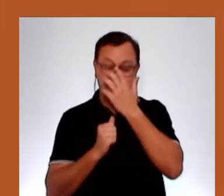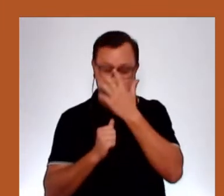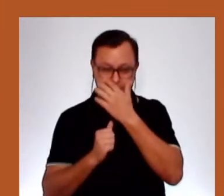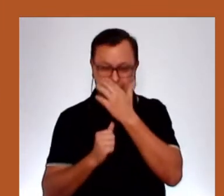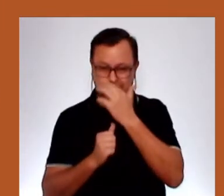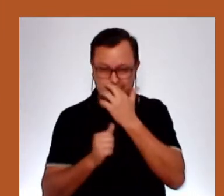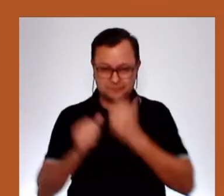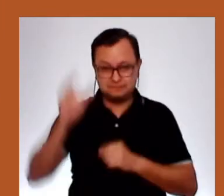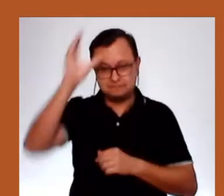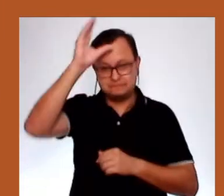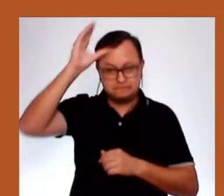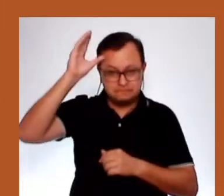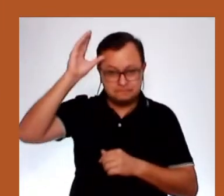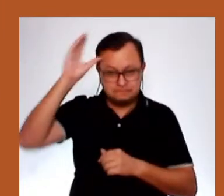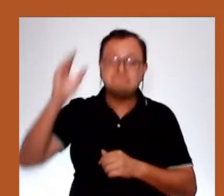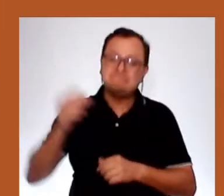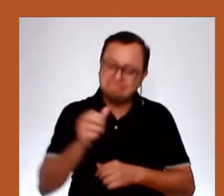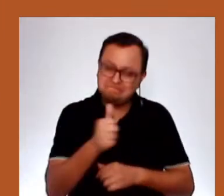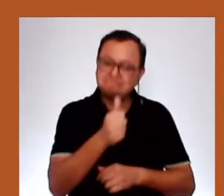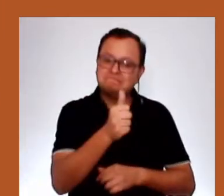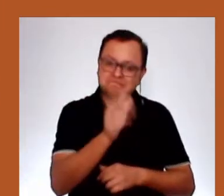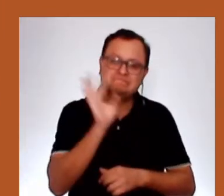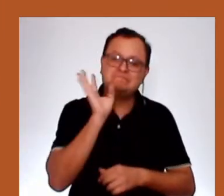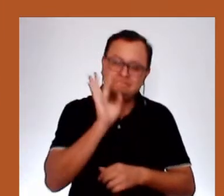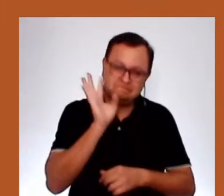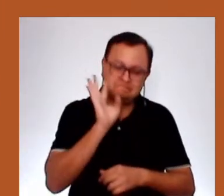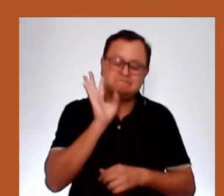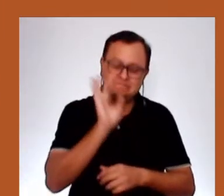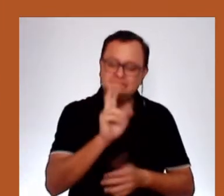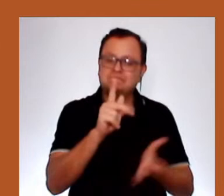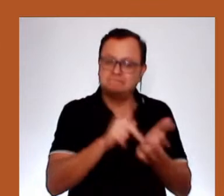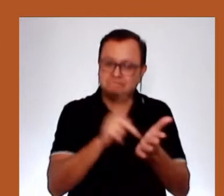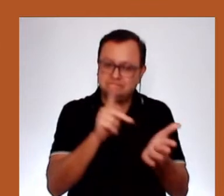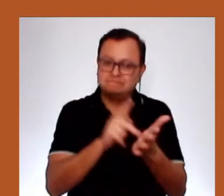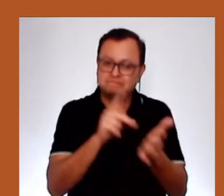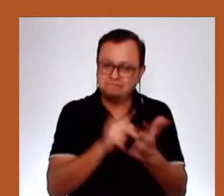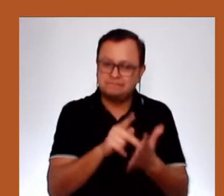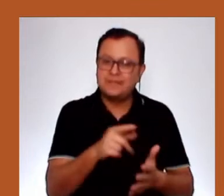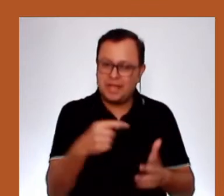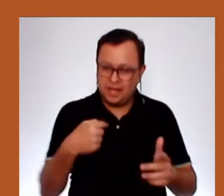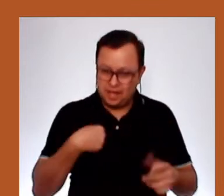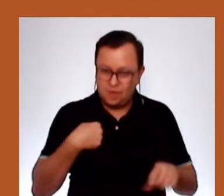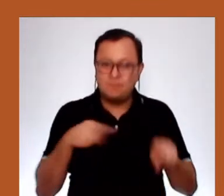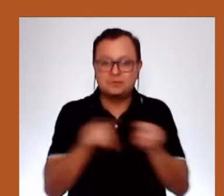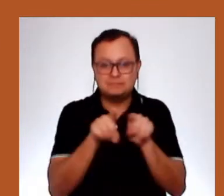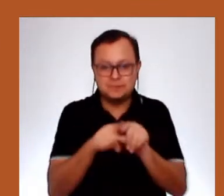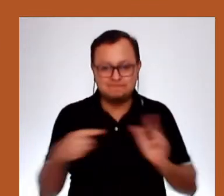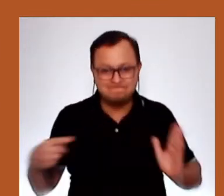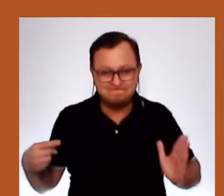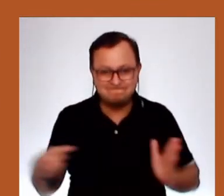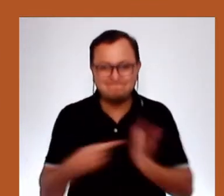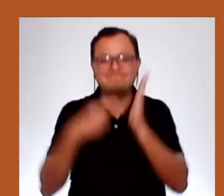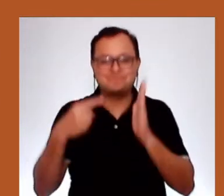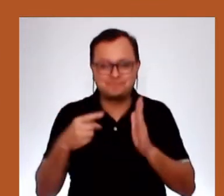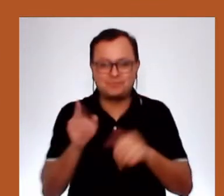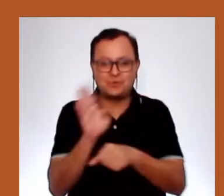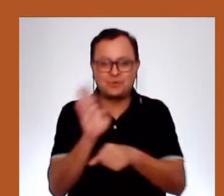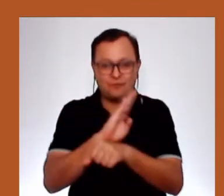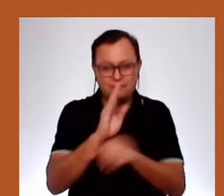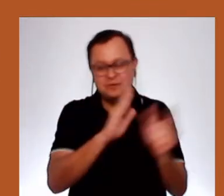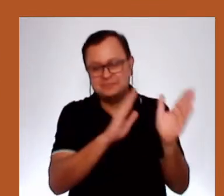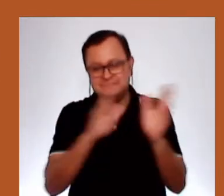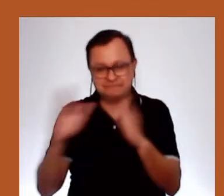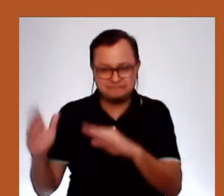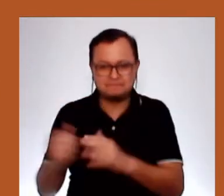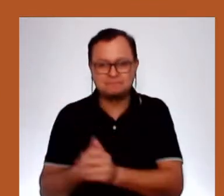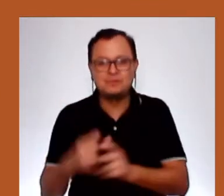Exatamente isso. Eu acho que isso que mais me tocou no documentário, aliás, me tocou várias coisas, acho que para todo mundo, cada hora